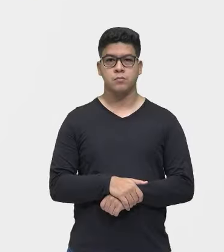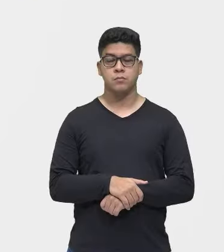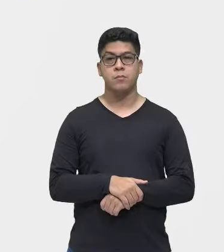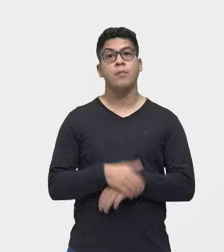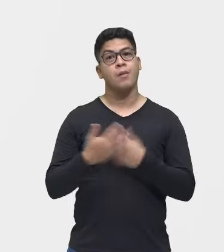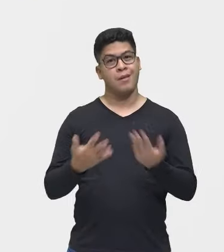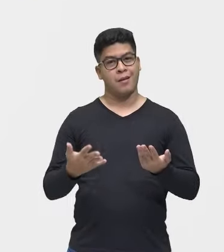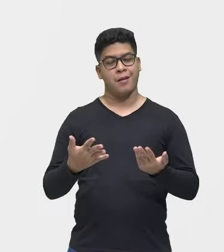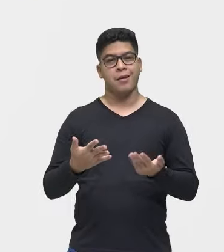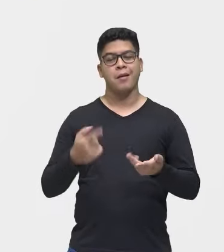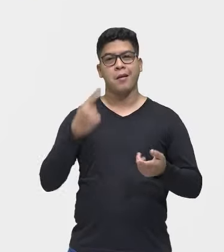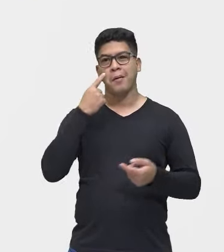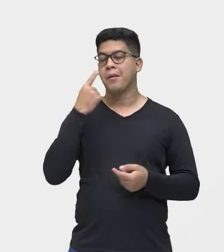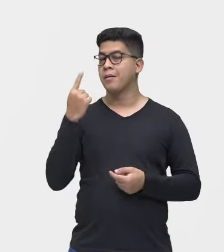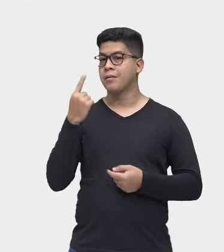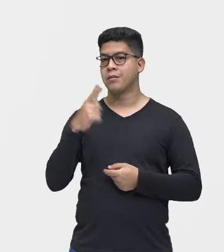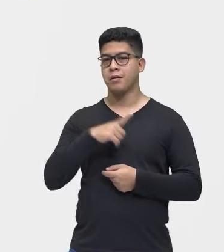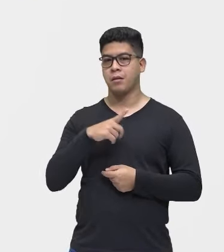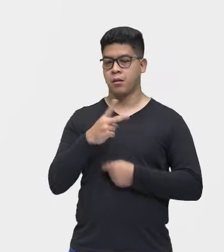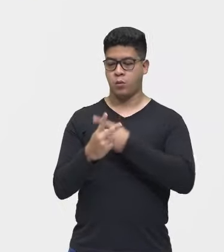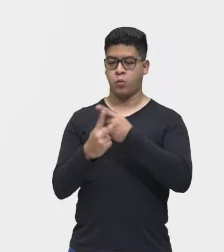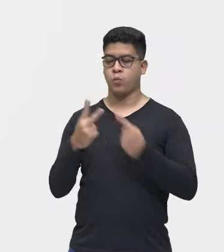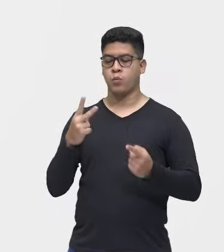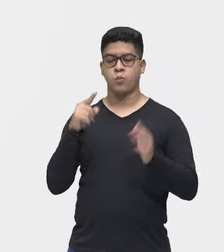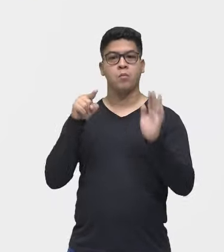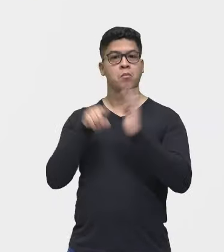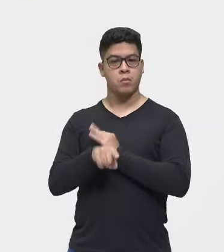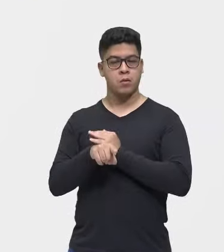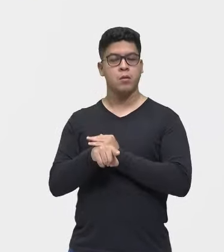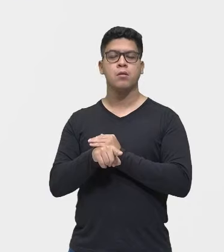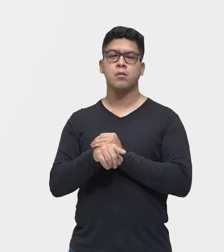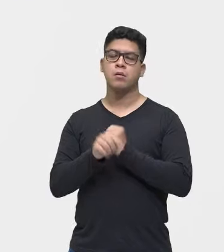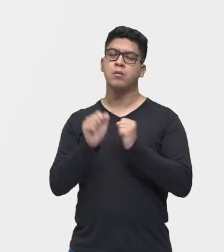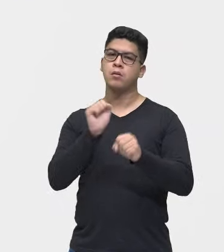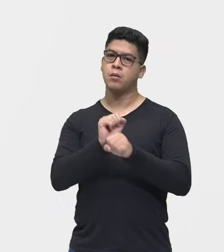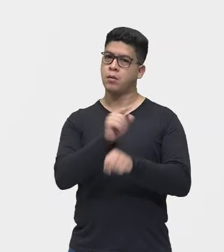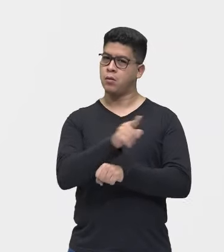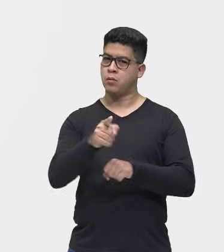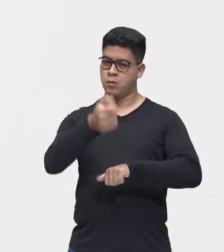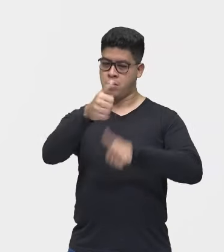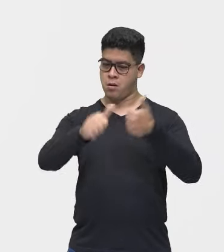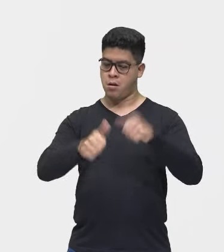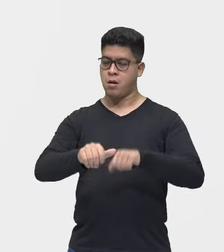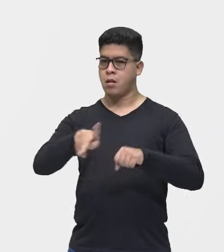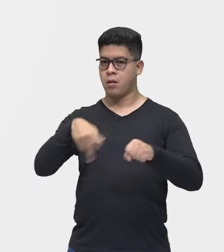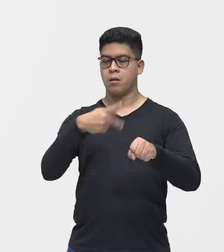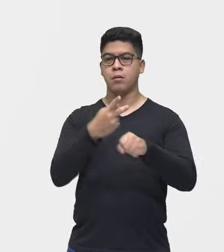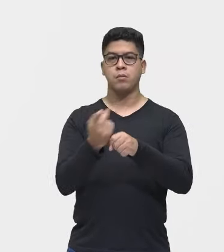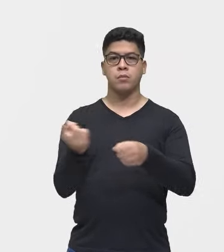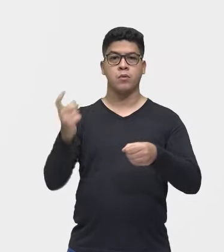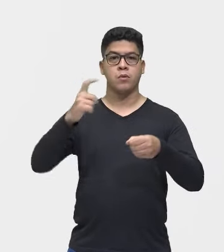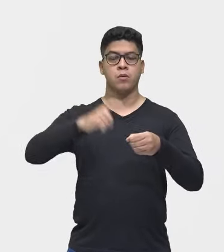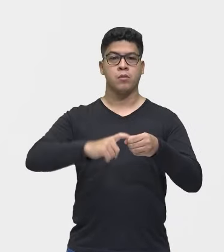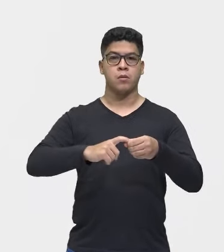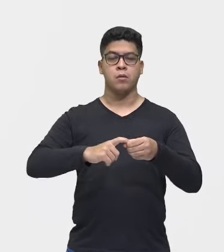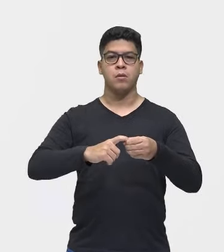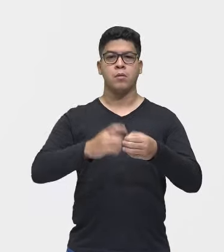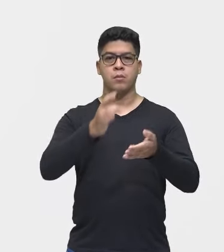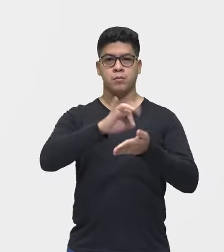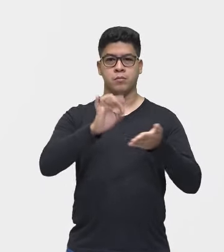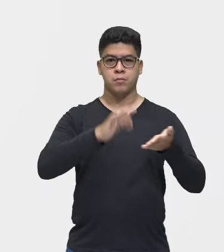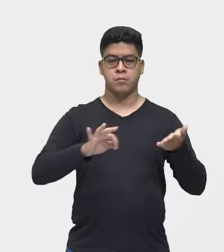Muito bem, então nós temos duas questões, eu quero que vocês analisem, pensem um pouquinho e daqui a pouco eu volto para a gente